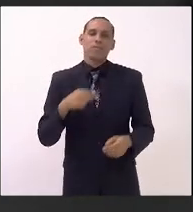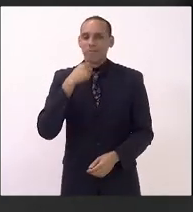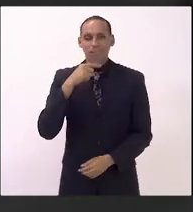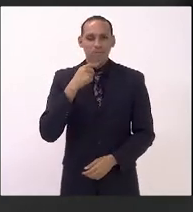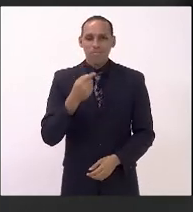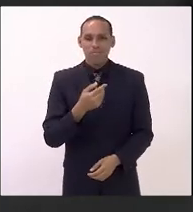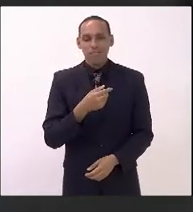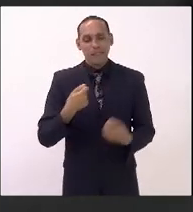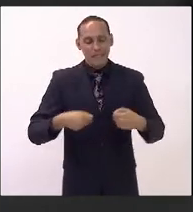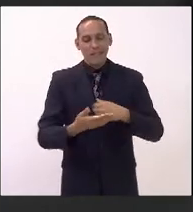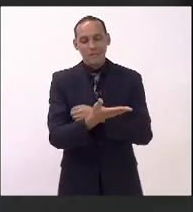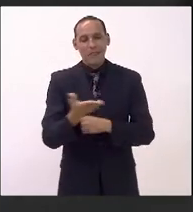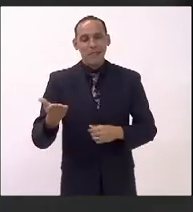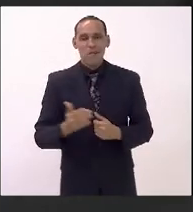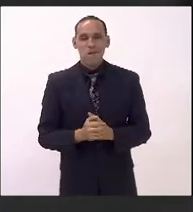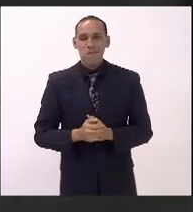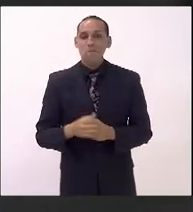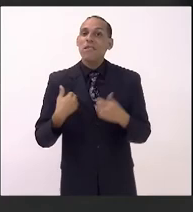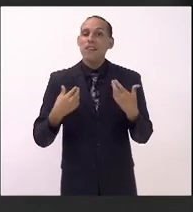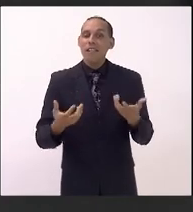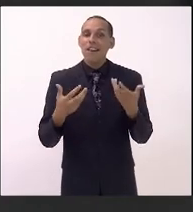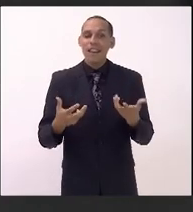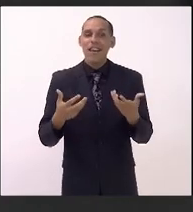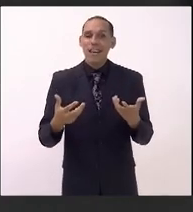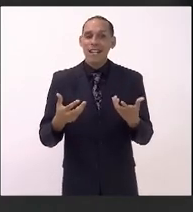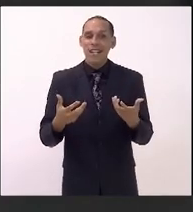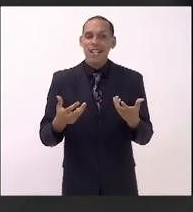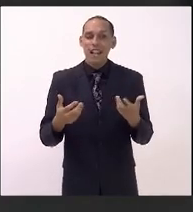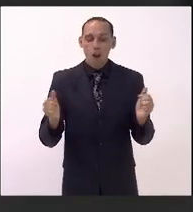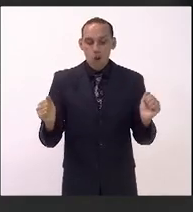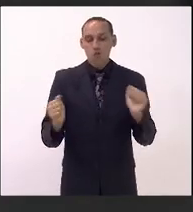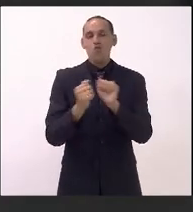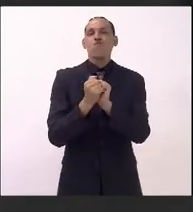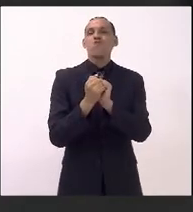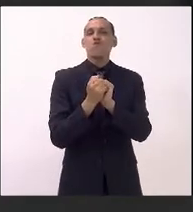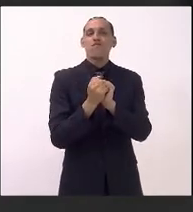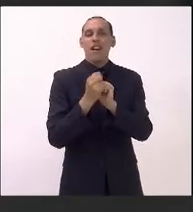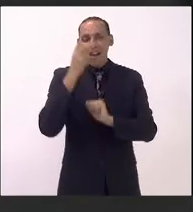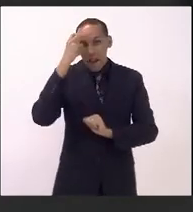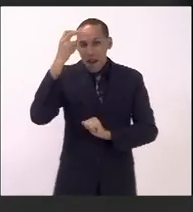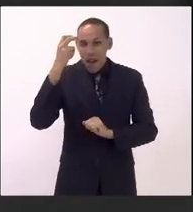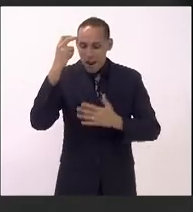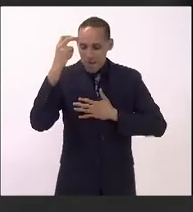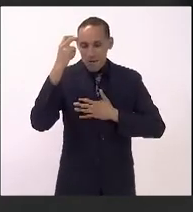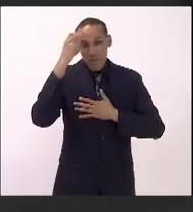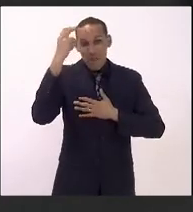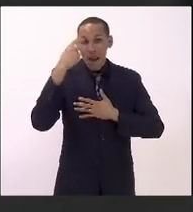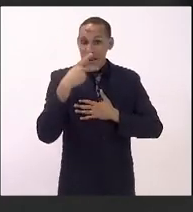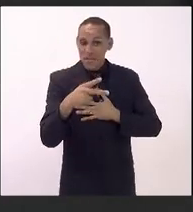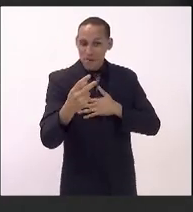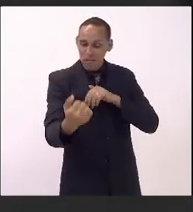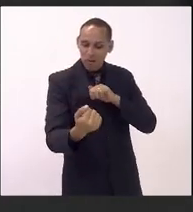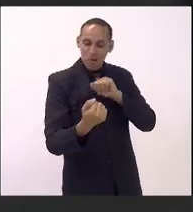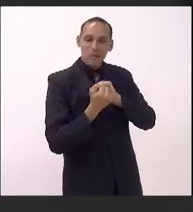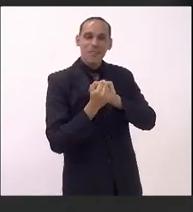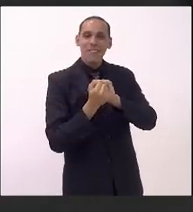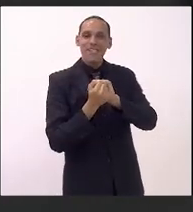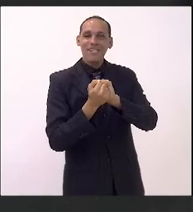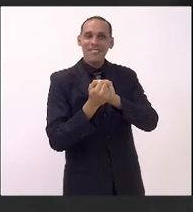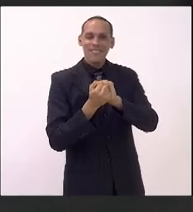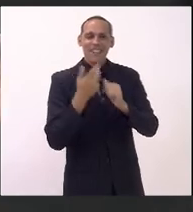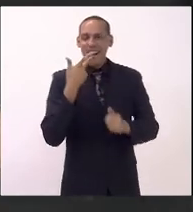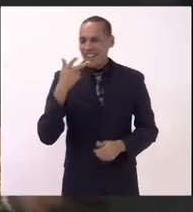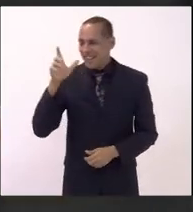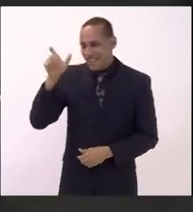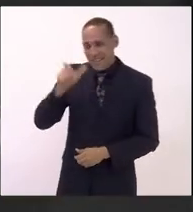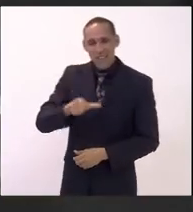verdade. Quero juntar o melhor da nossa inteligência. Já falei com o Robson, já dei tarefa para o Robson, para o Alex aqui. Né?